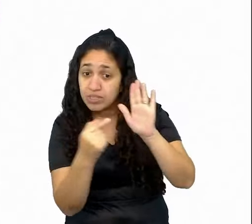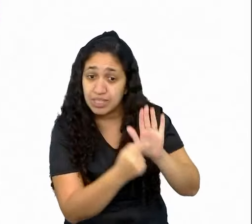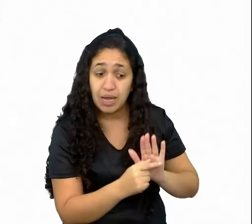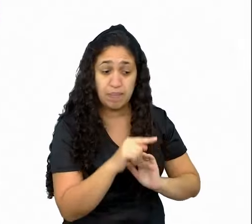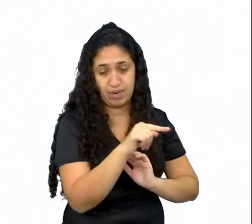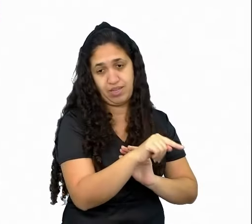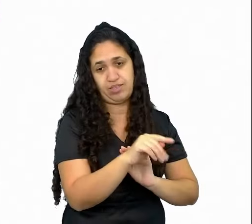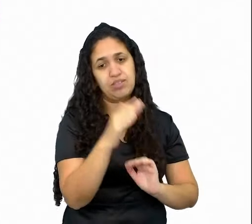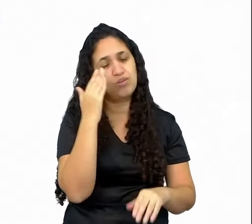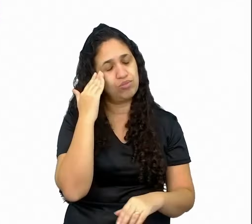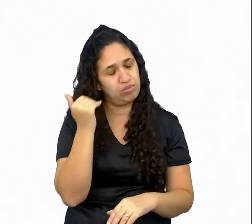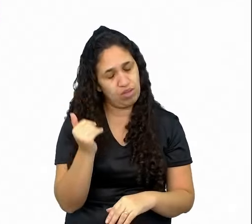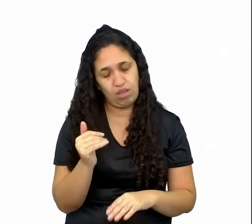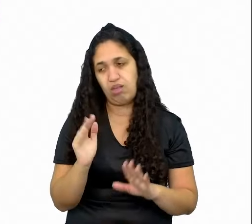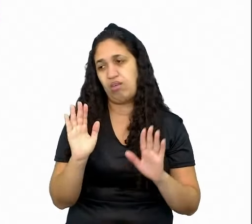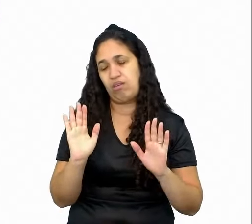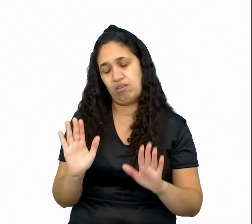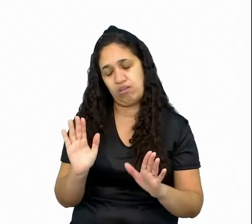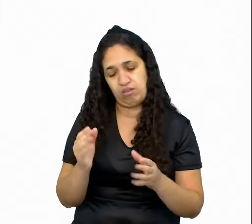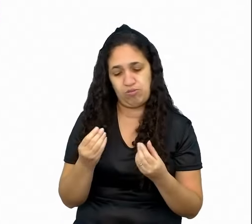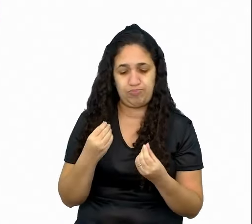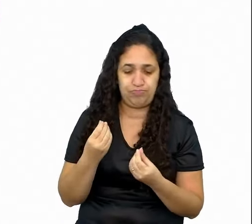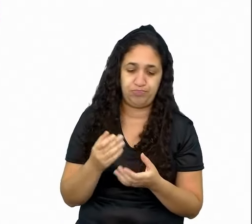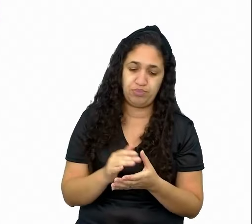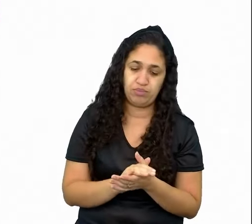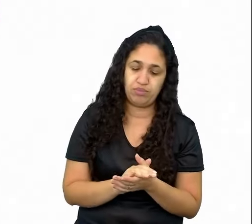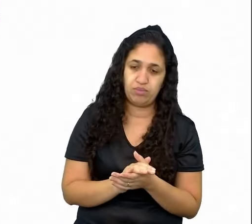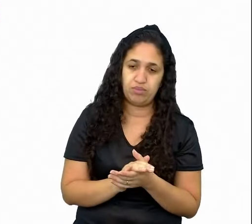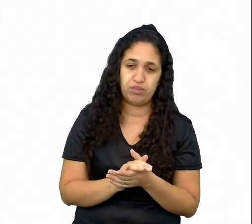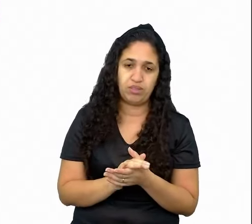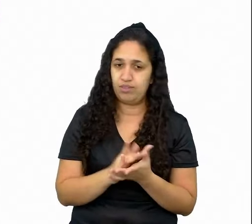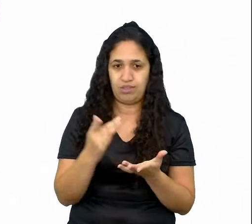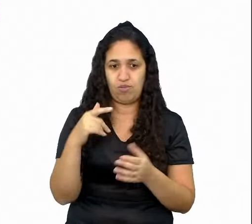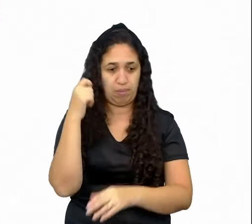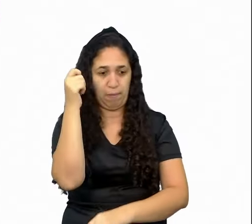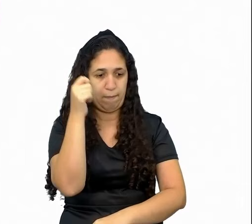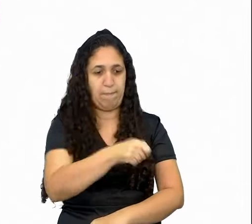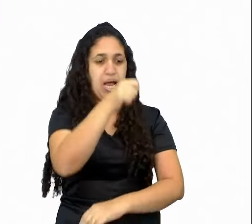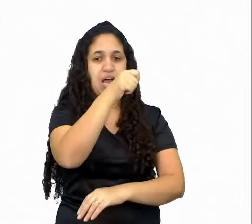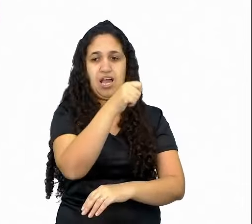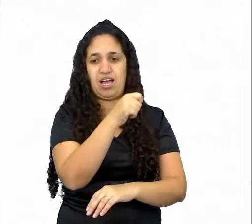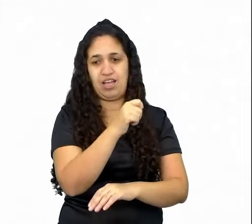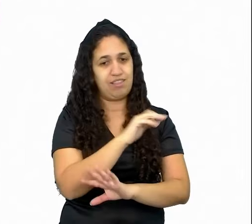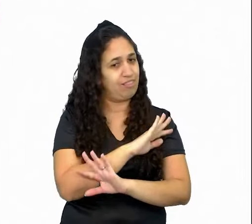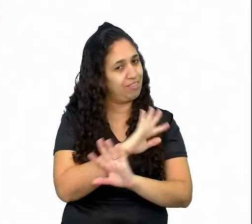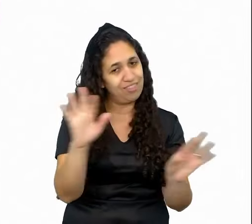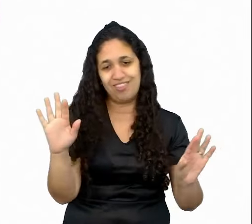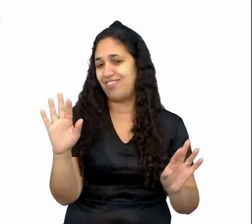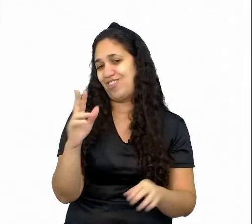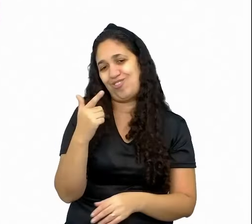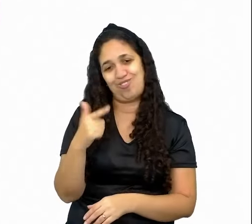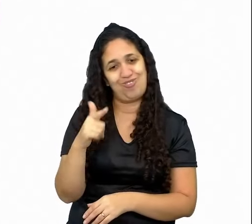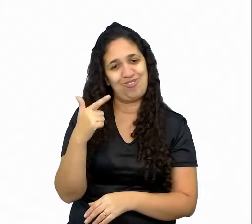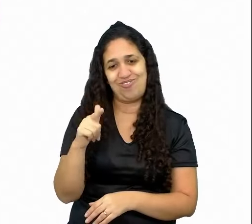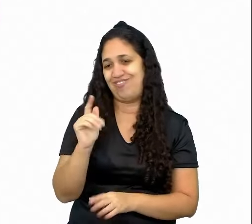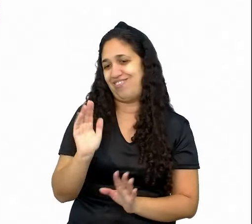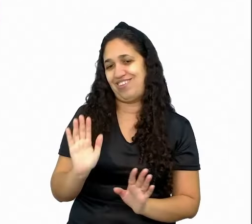Eu sei que não existe nenhuma varinha mágica, né? Eu estou fazendo assim com o